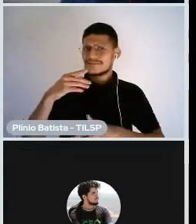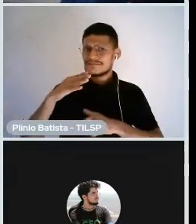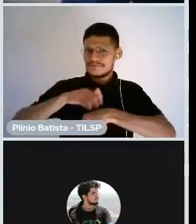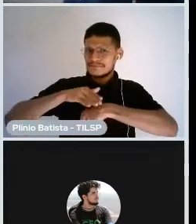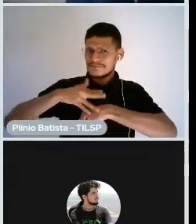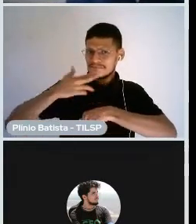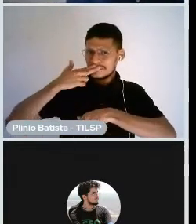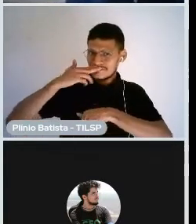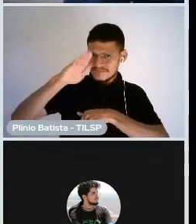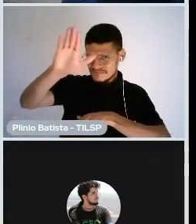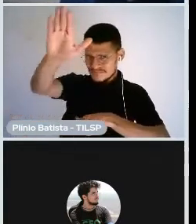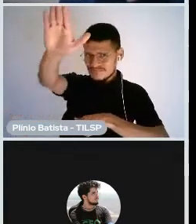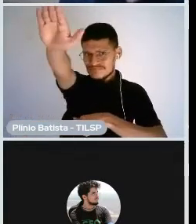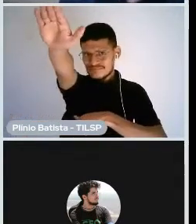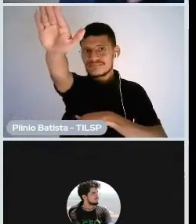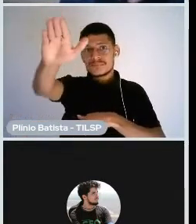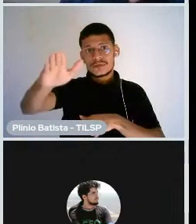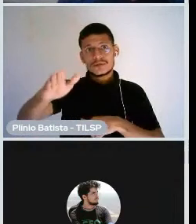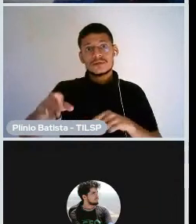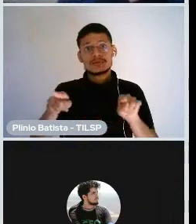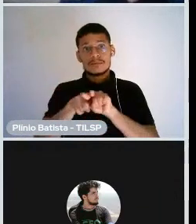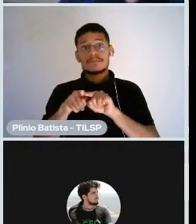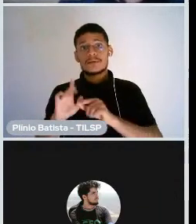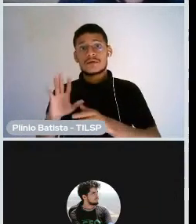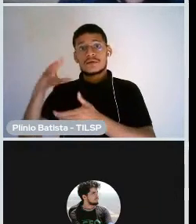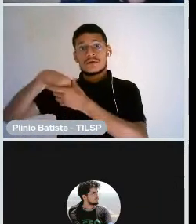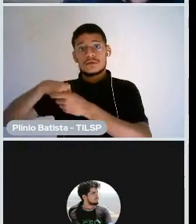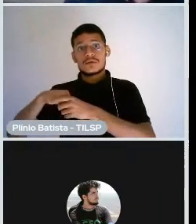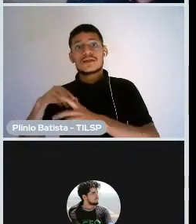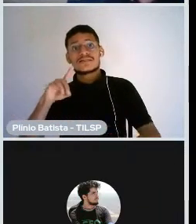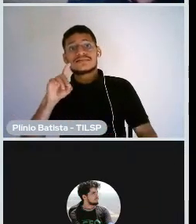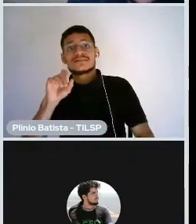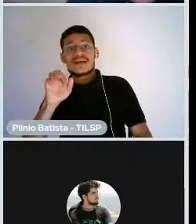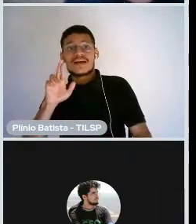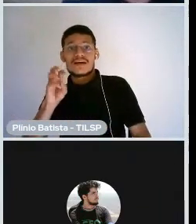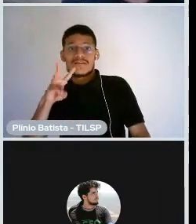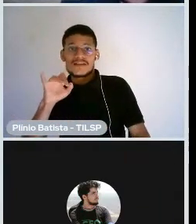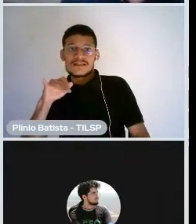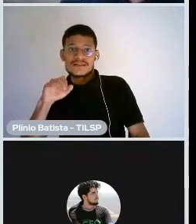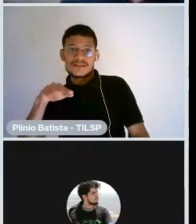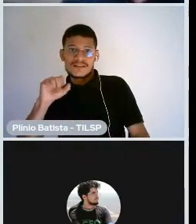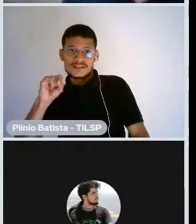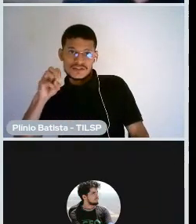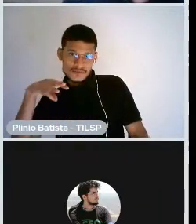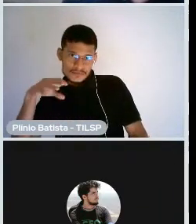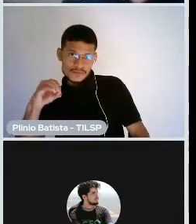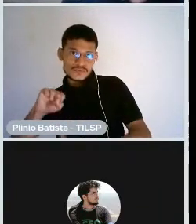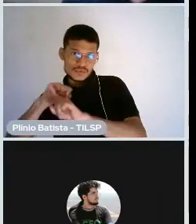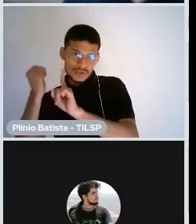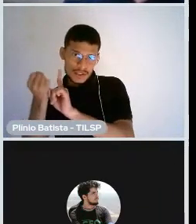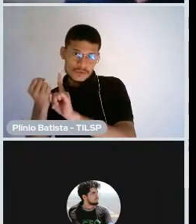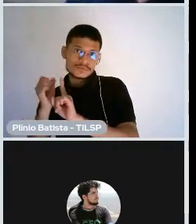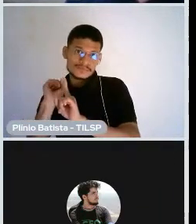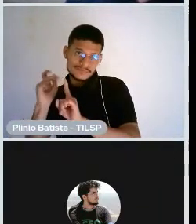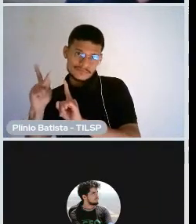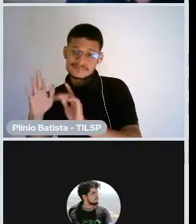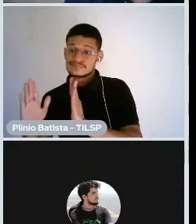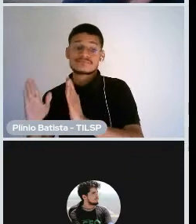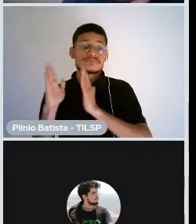social. E para passar a usar outro conceito, a gente tem o conceito de etnia, que é um conceito de